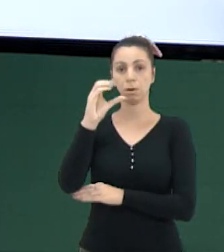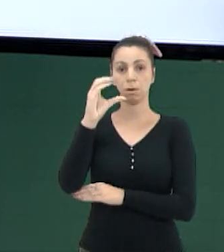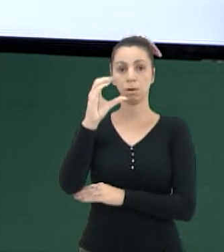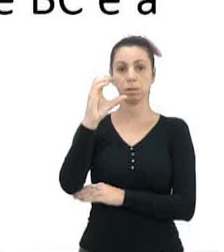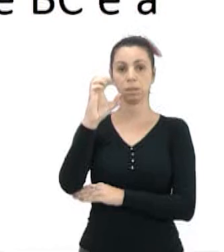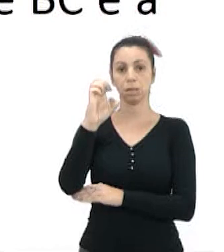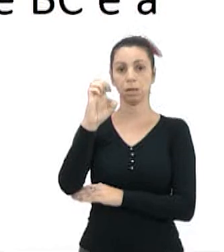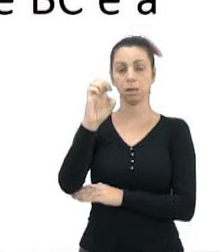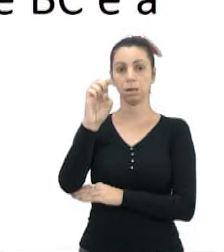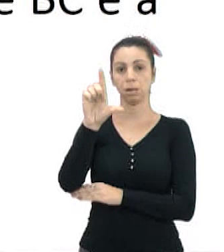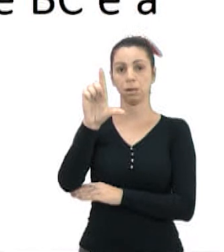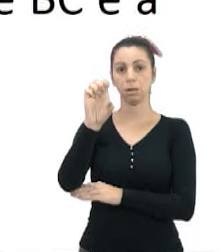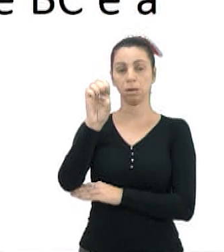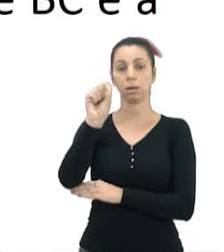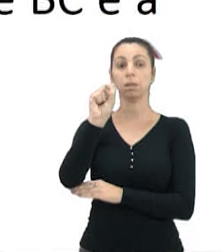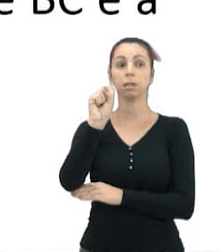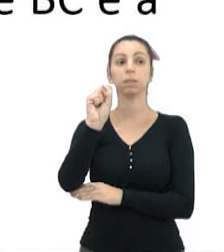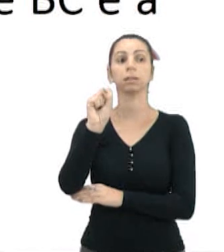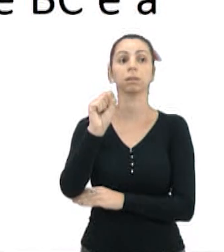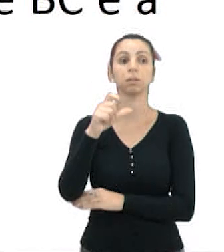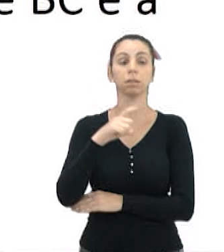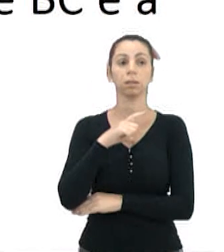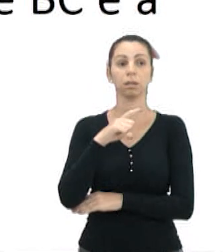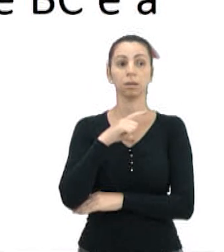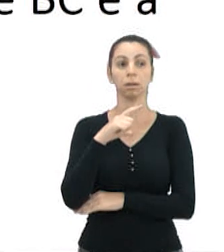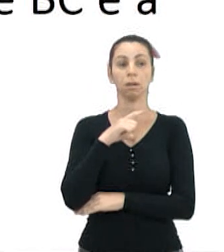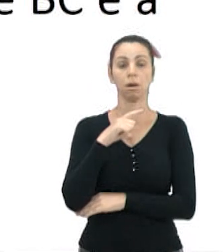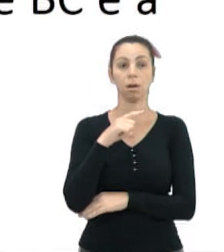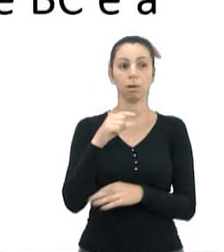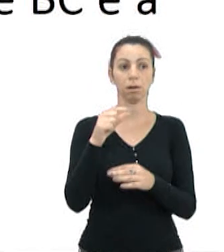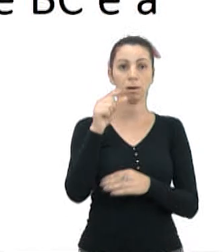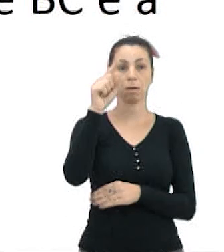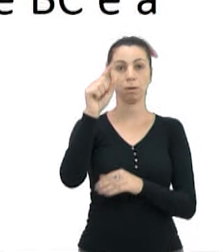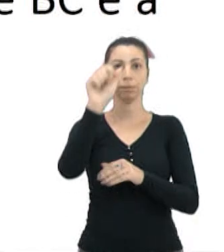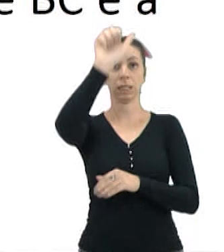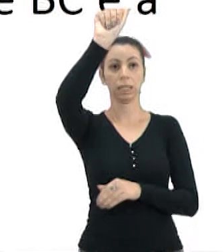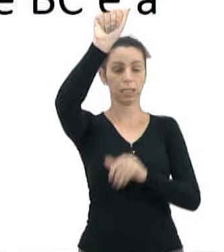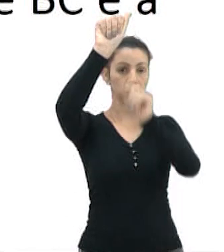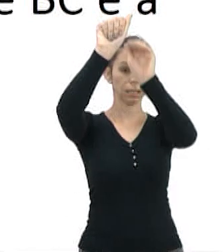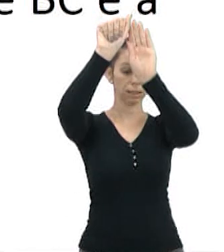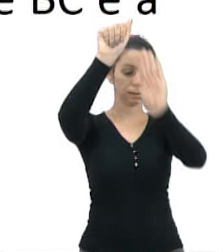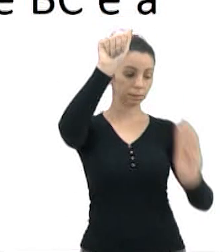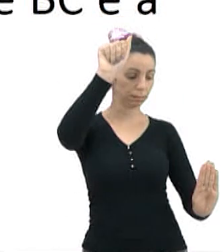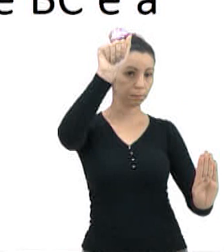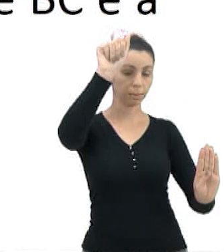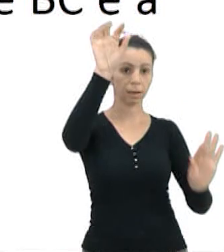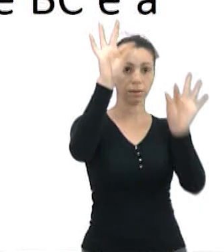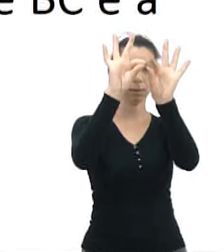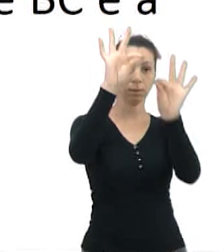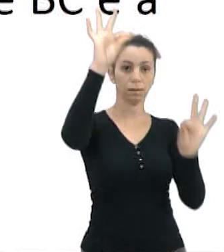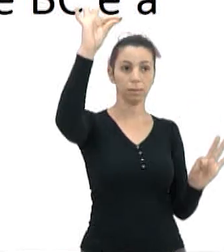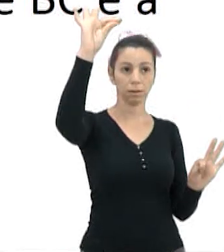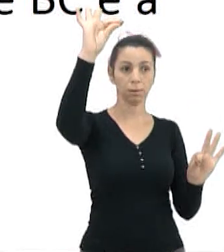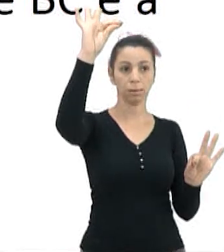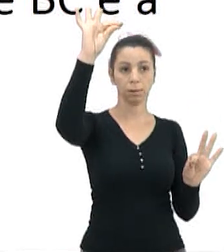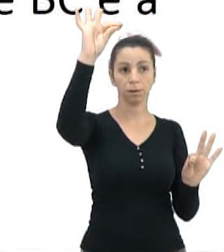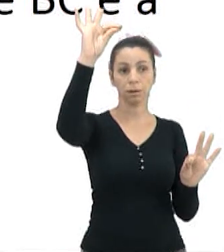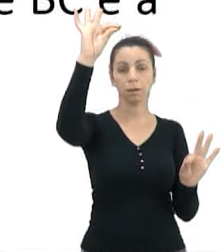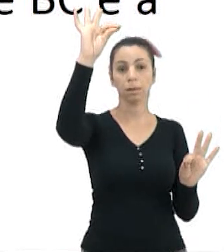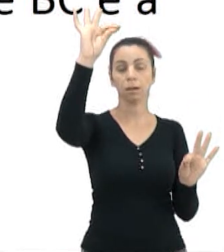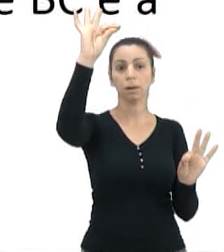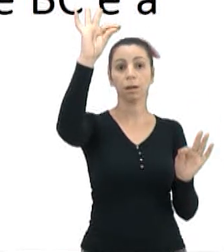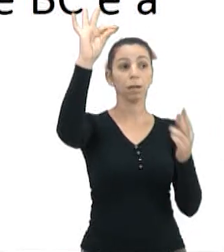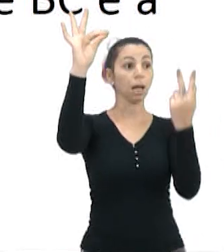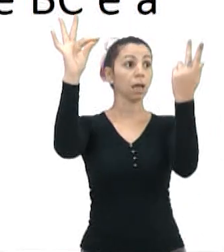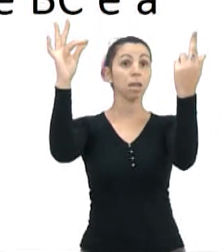isósceles, com o lado, segmento AB, ele é congruente ao lado